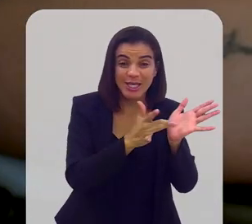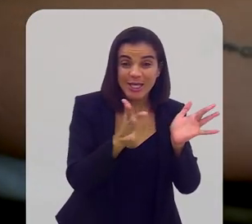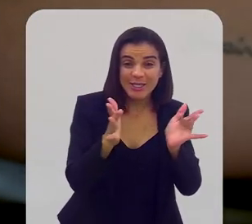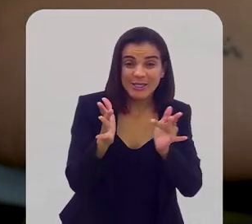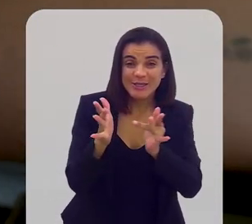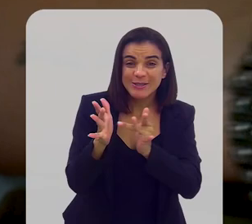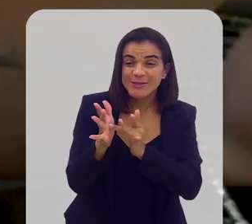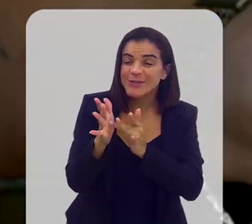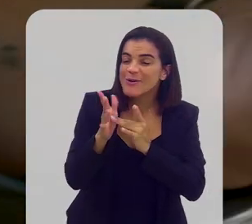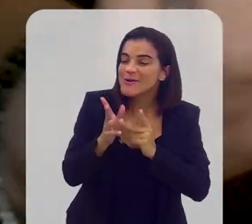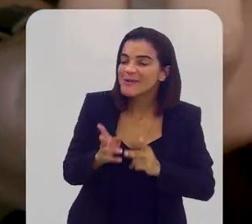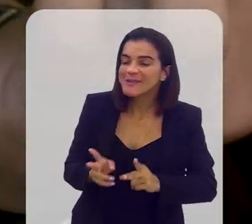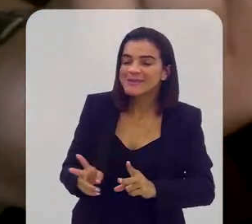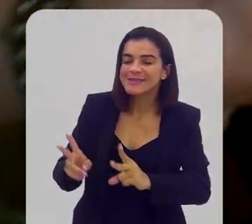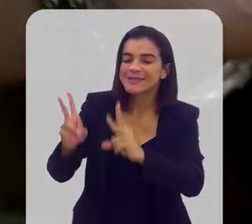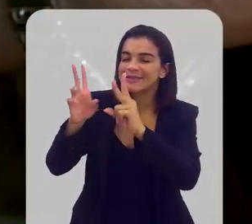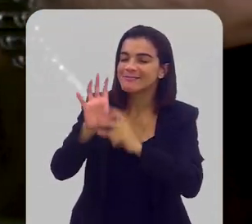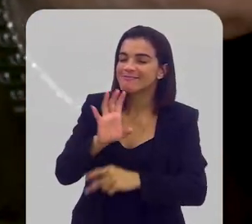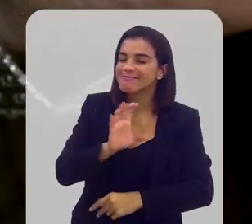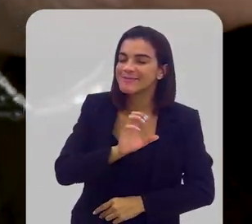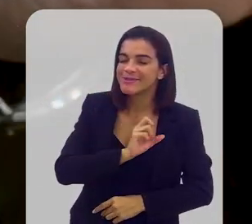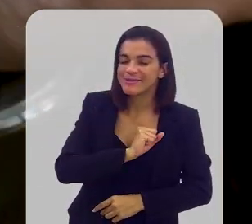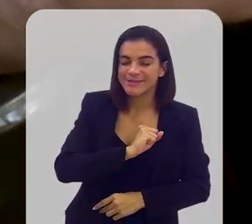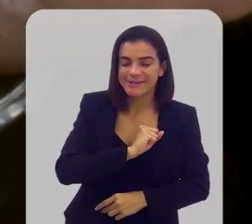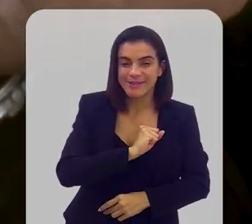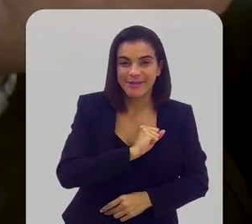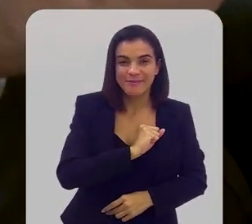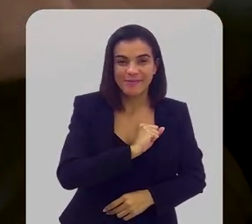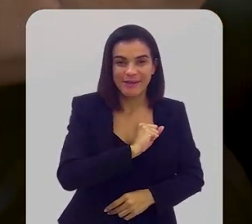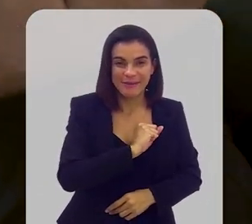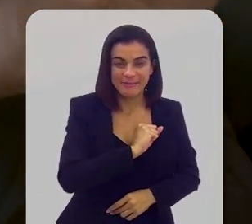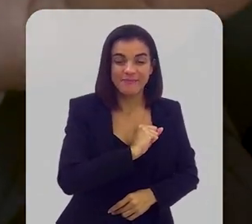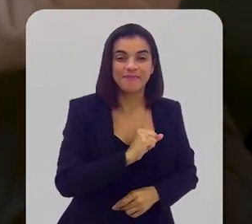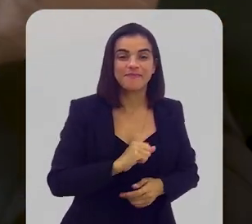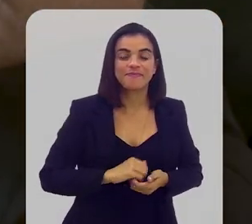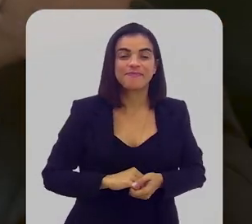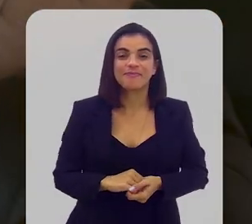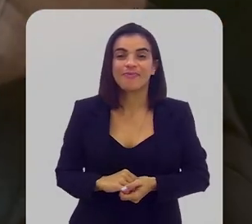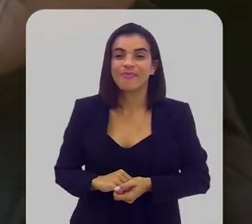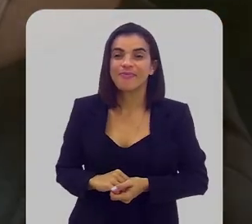Jesus, vou sempre te amar.